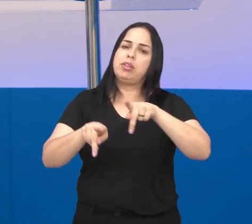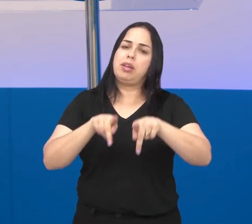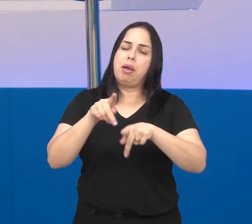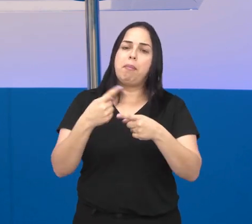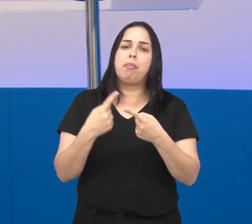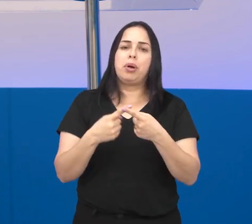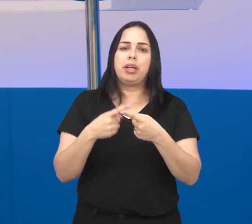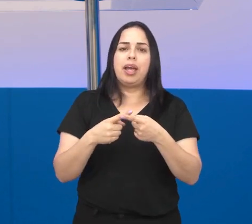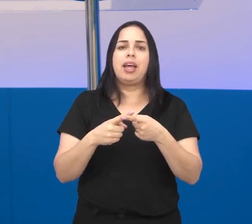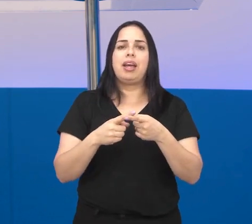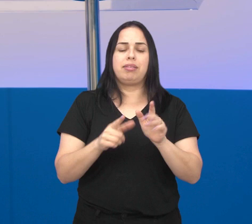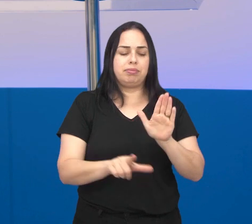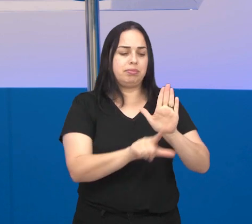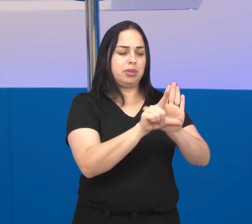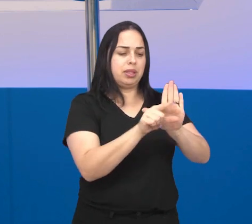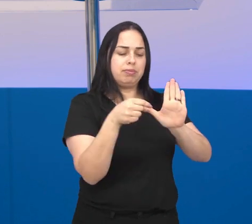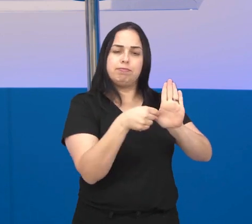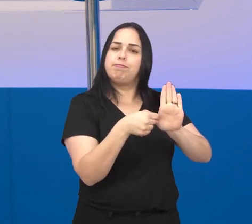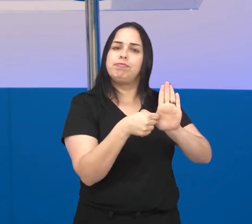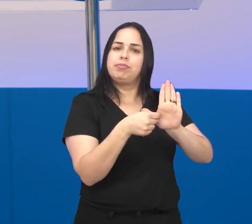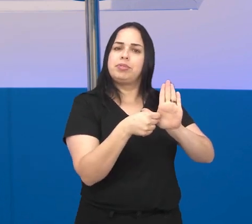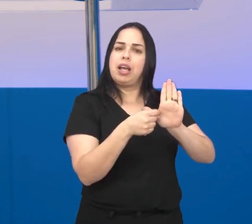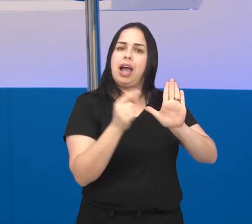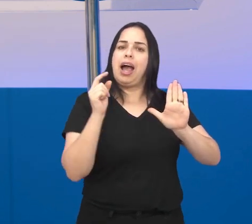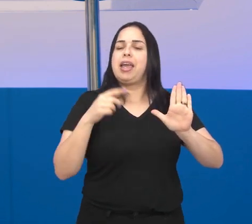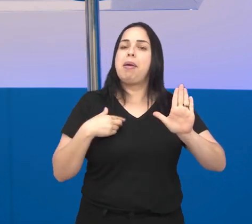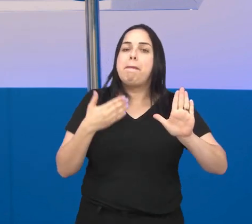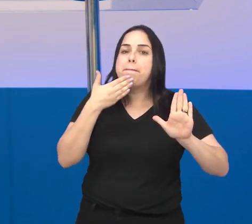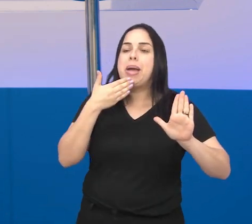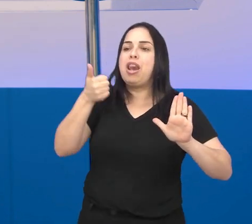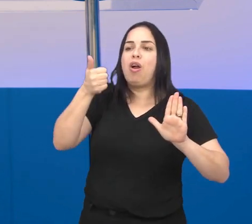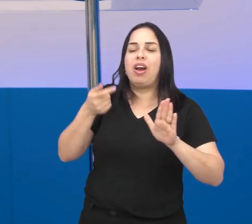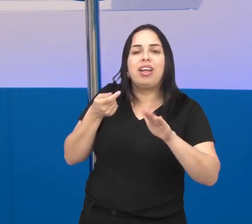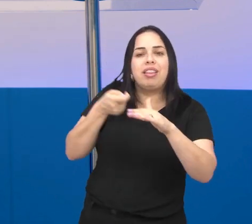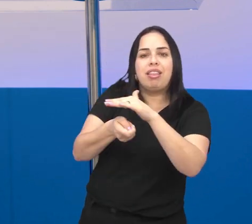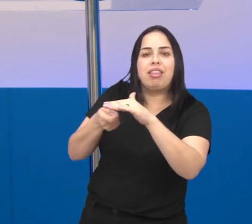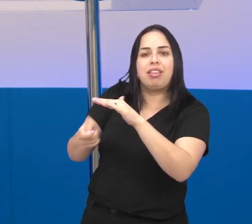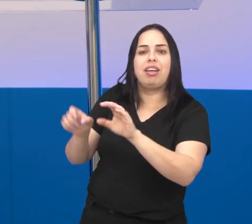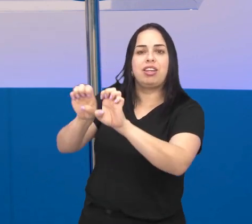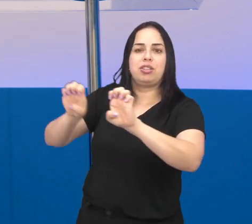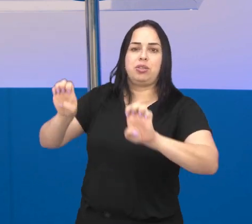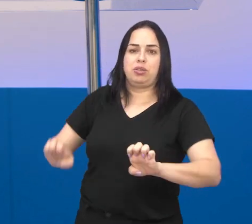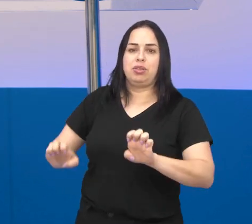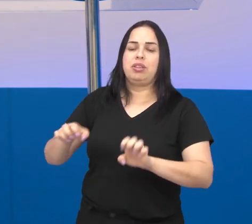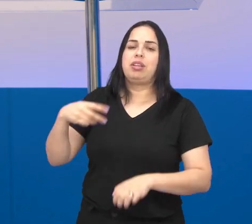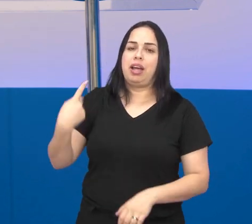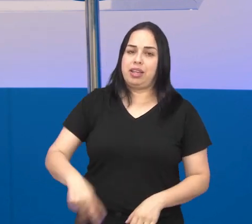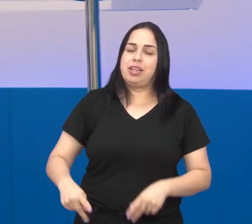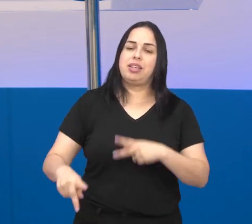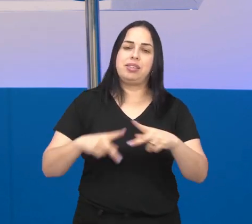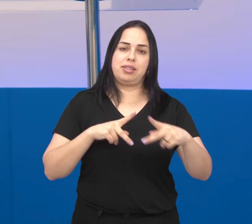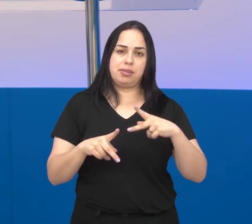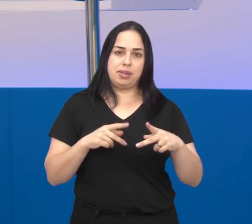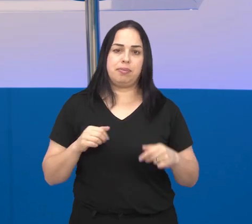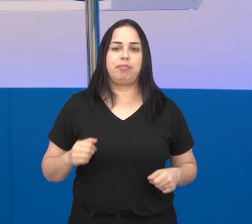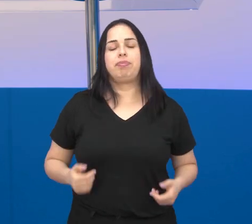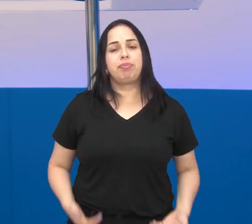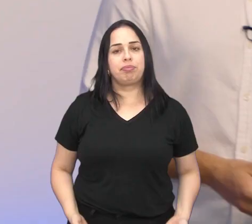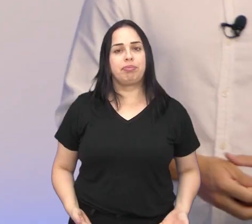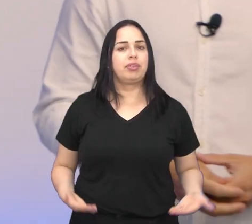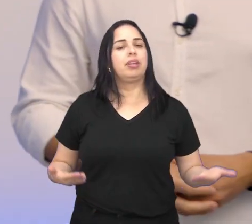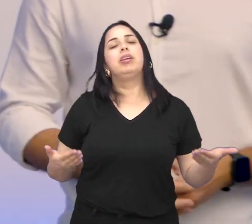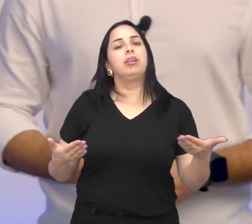Afinal de contas, é através dela que acontecem as melhorias na infraestrutura e também nos serviços públicos aqui na nossa